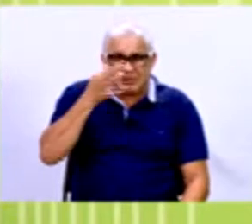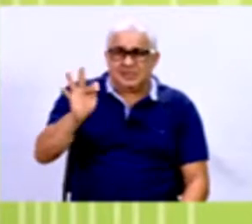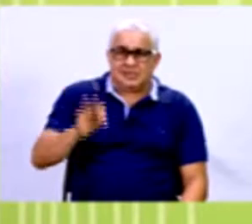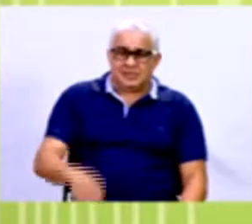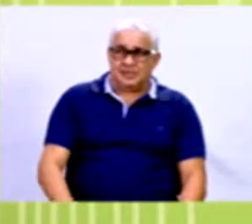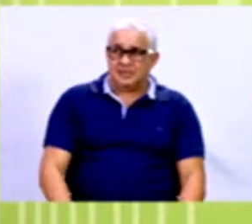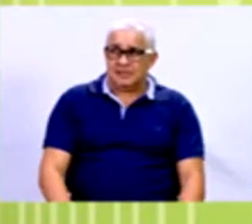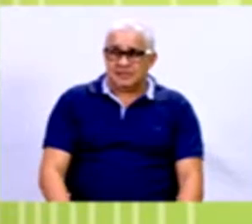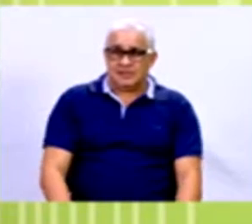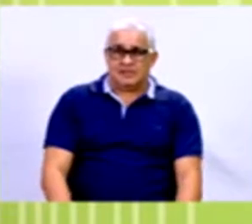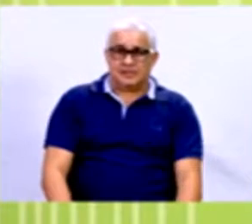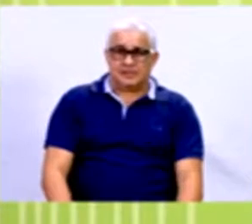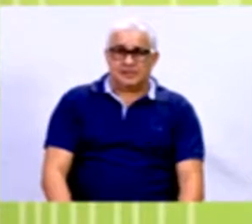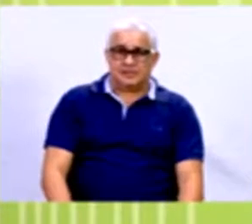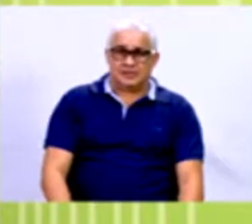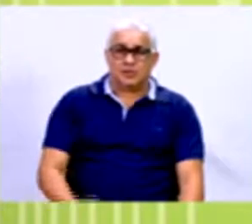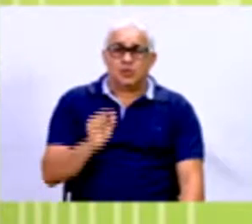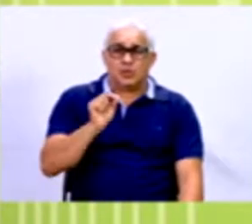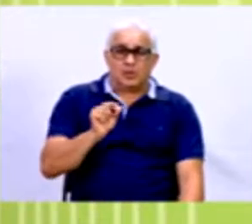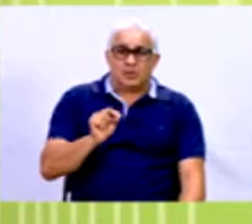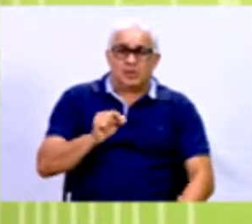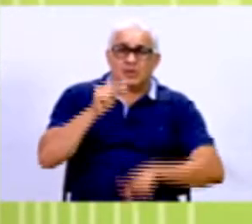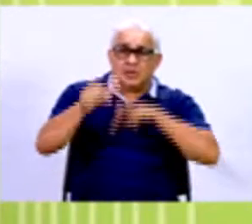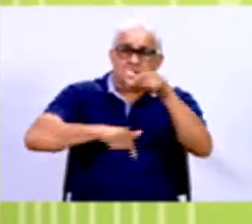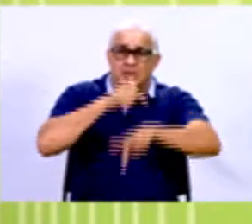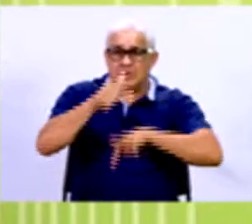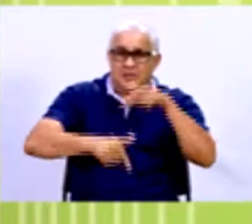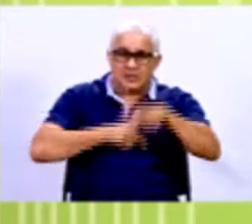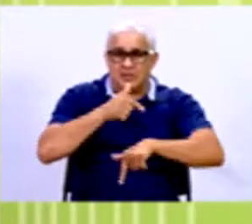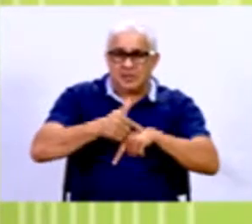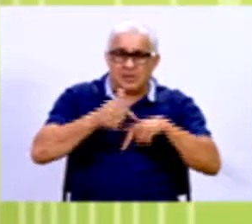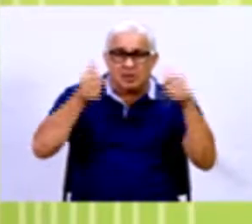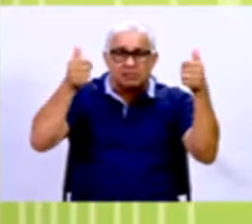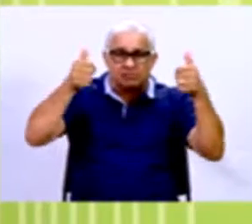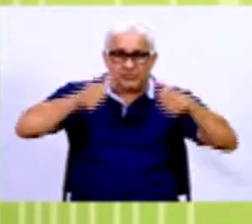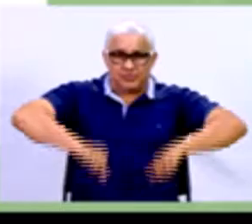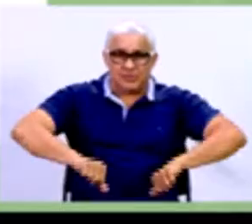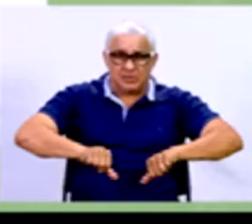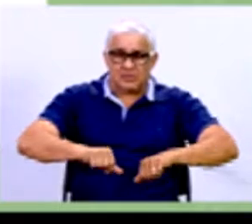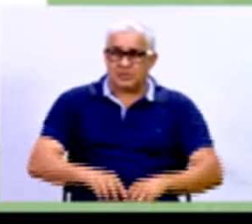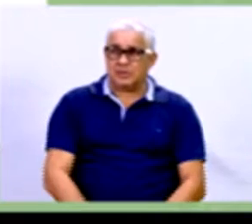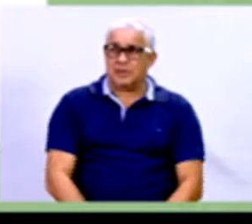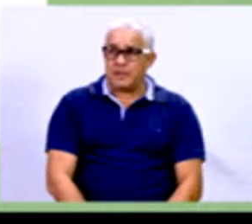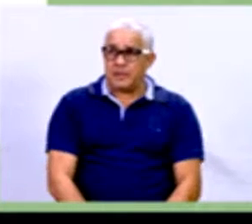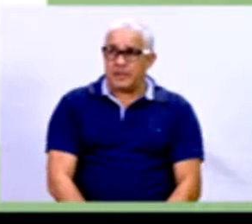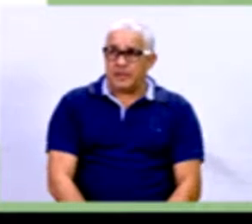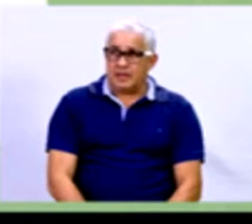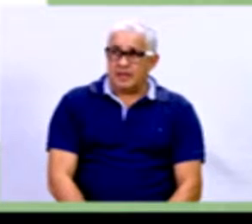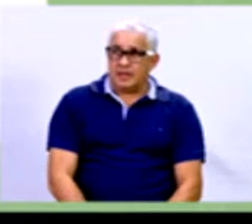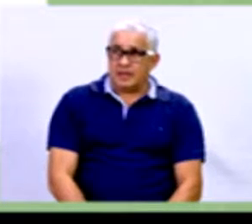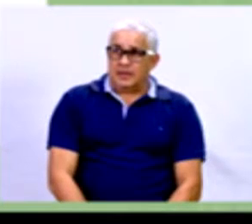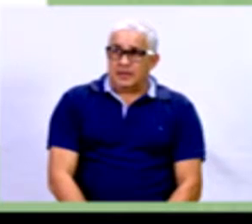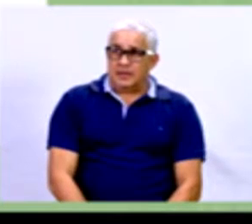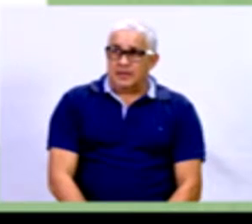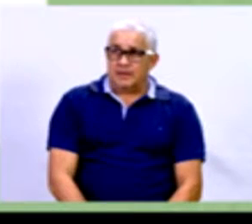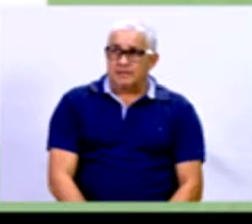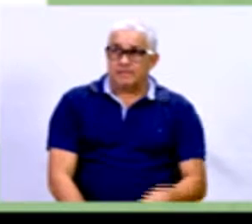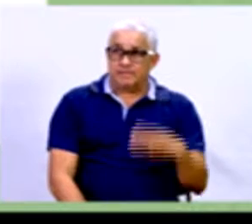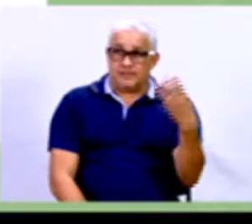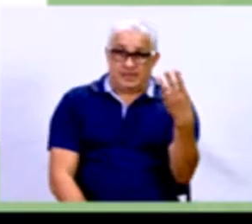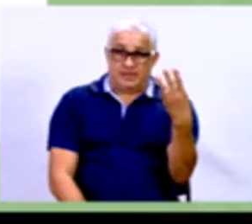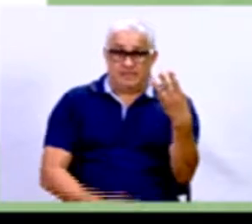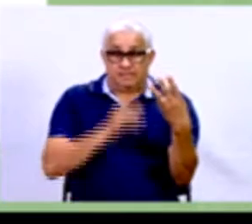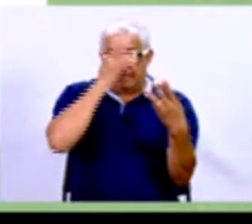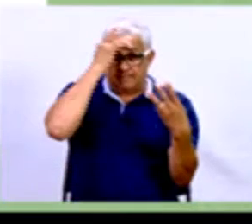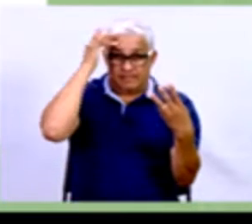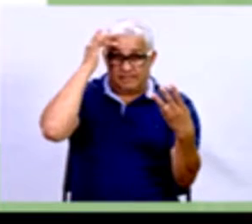pouquinho. E com isso, a qualidade, né, do trabalho vai ser afetada. Nós temos aqui uma outra pessoa aqui que